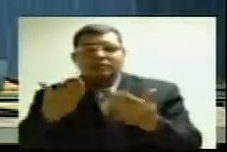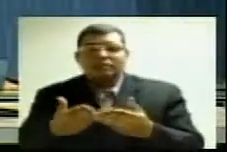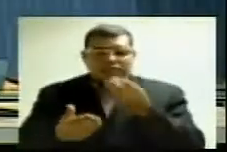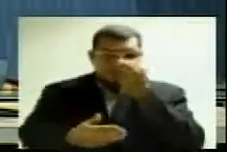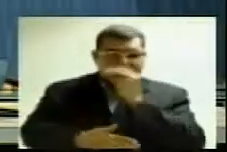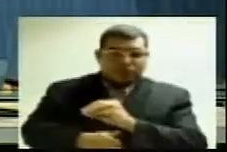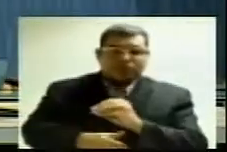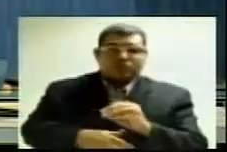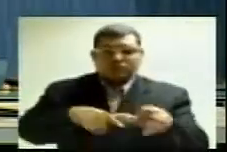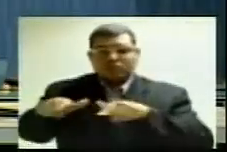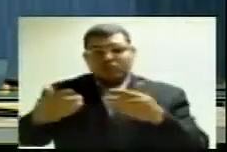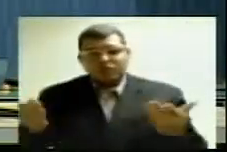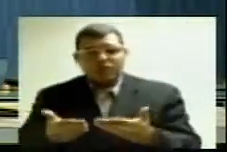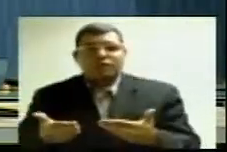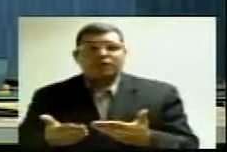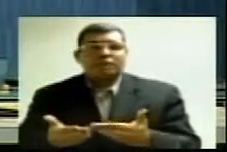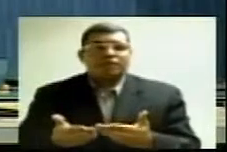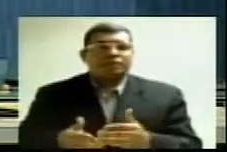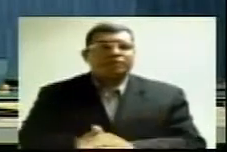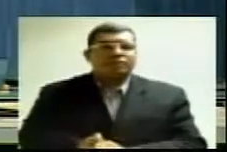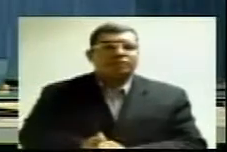para negar déficits.